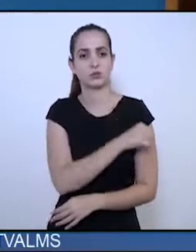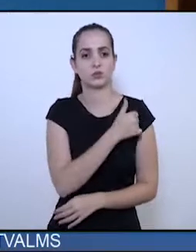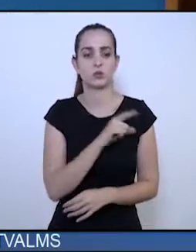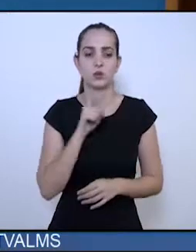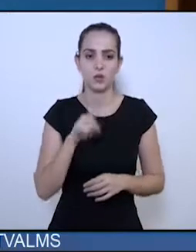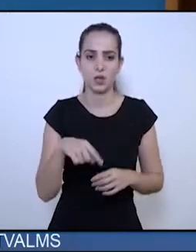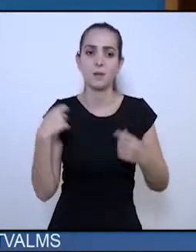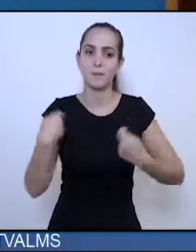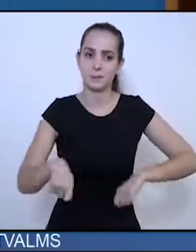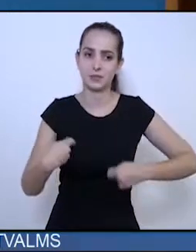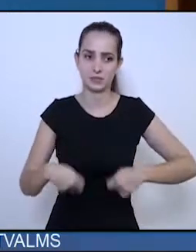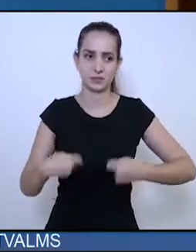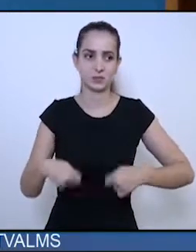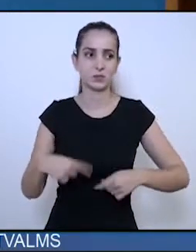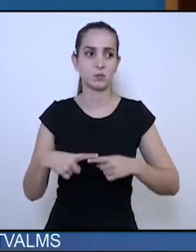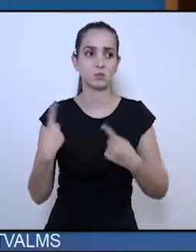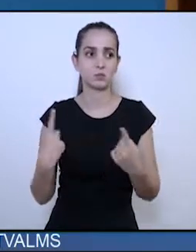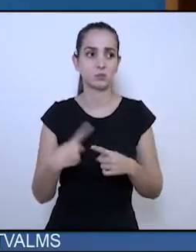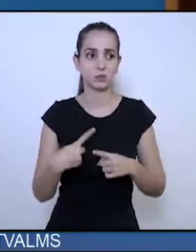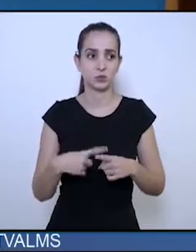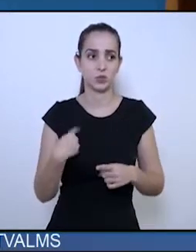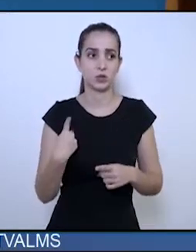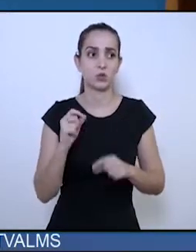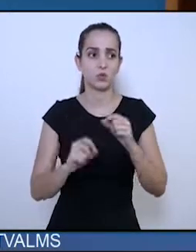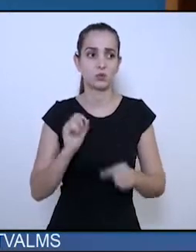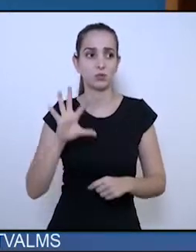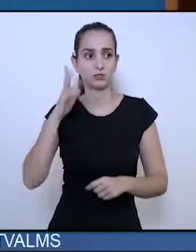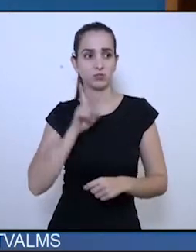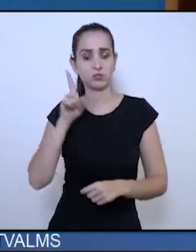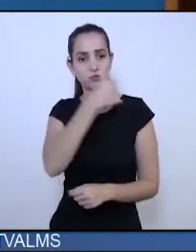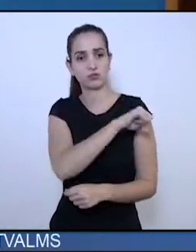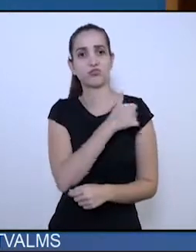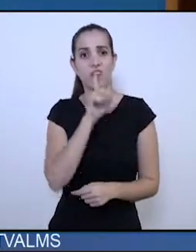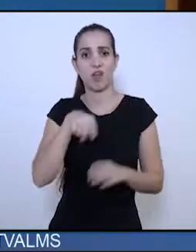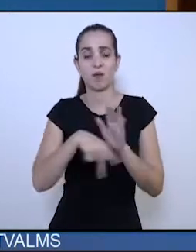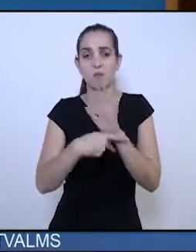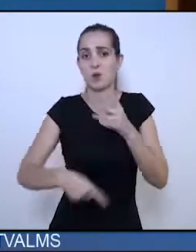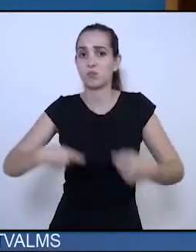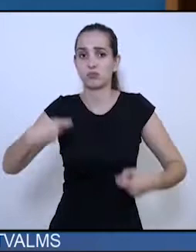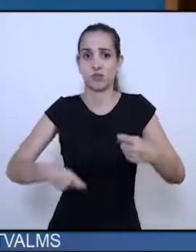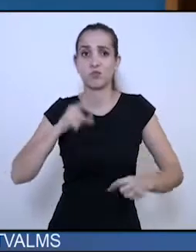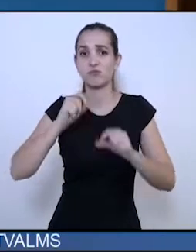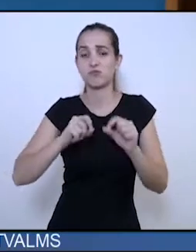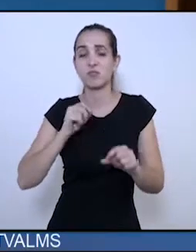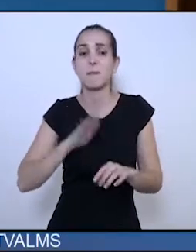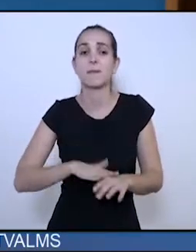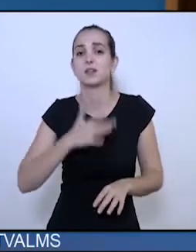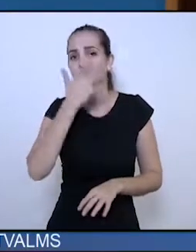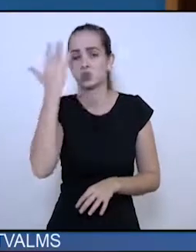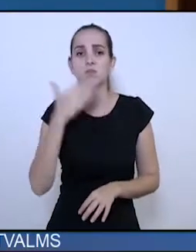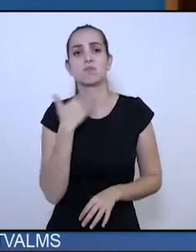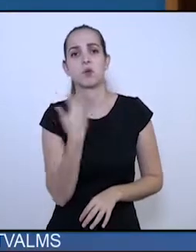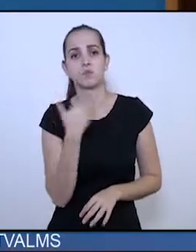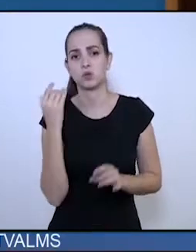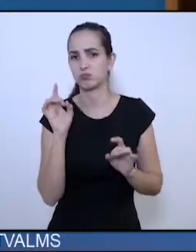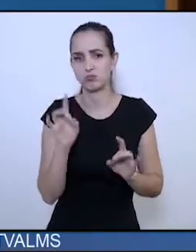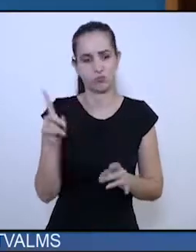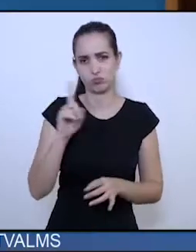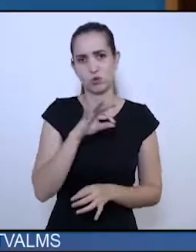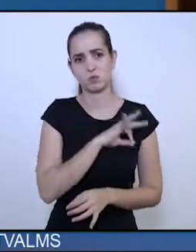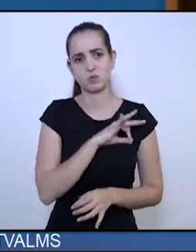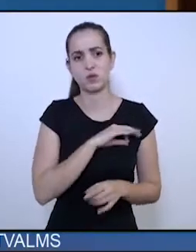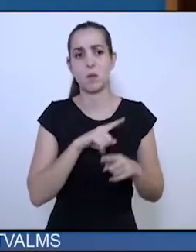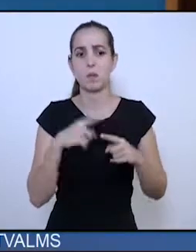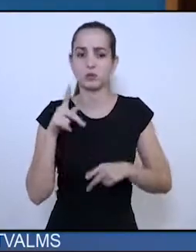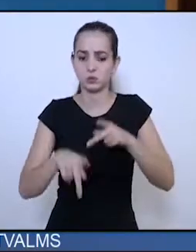ato necessário. O que nós vivemos no estado do Rio de Janeiro é estado de guerra. Né? O que se mata, não apenas de policiais, mas